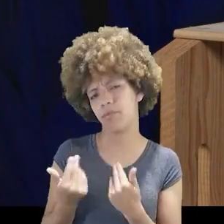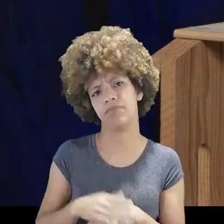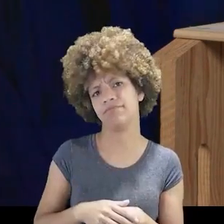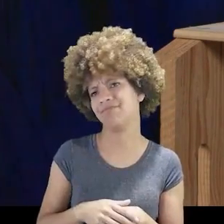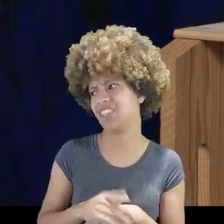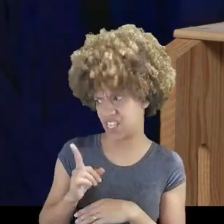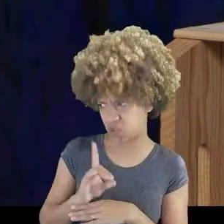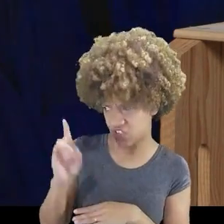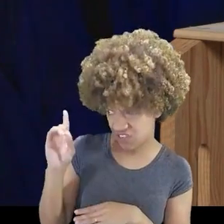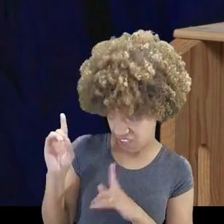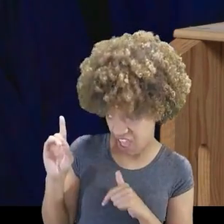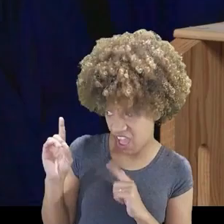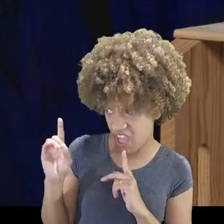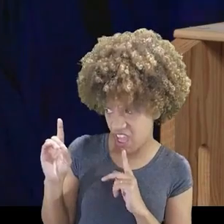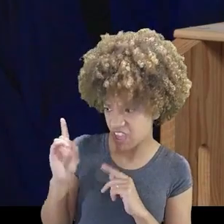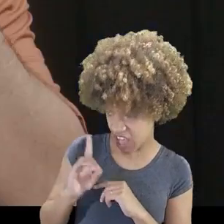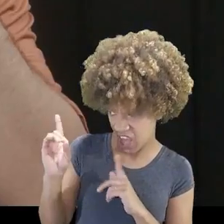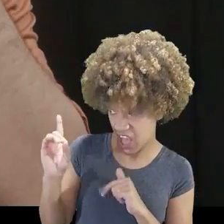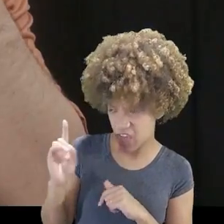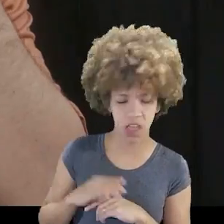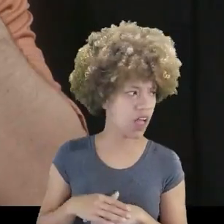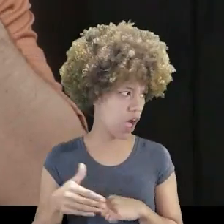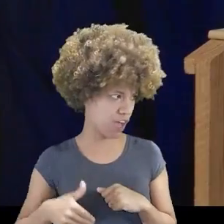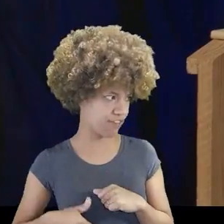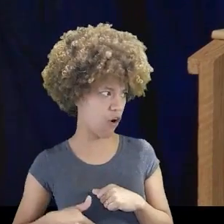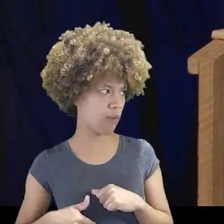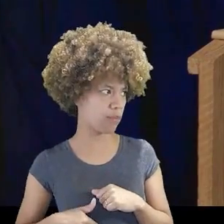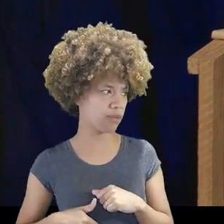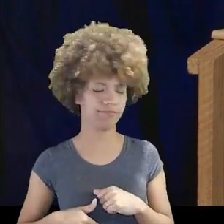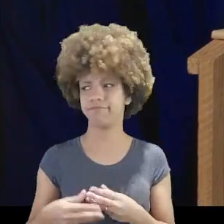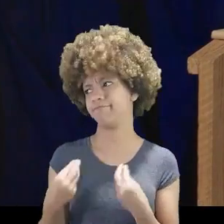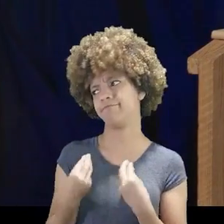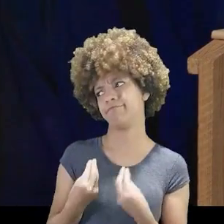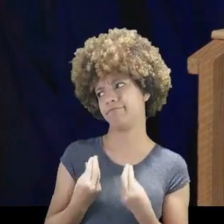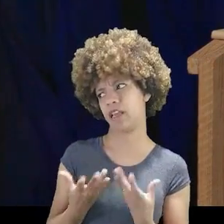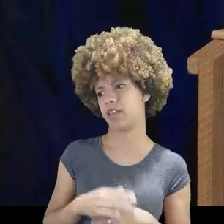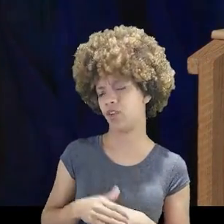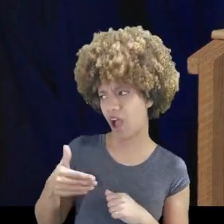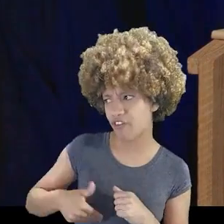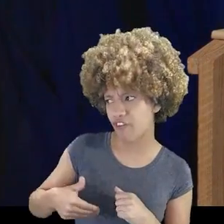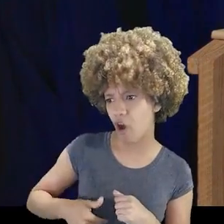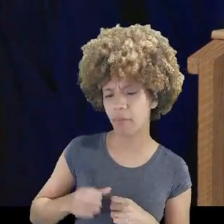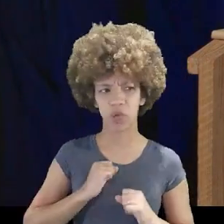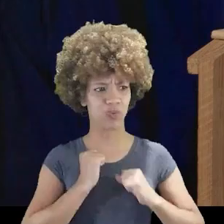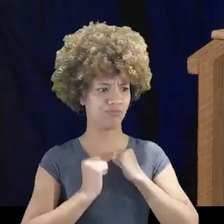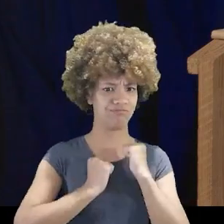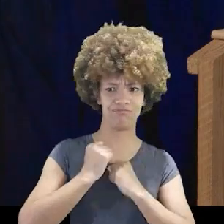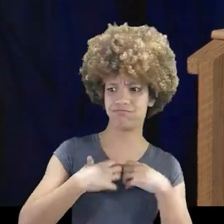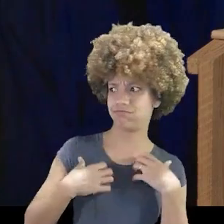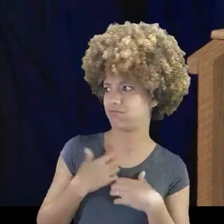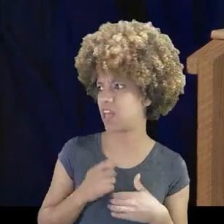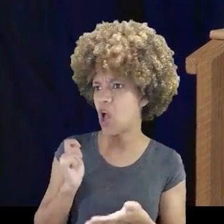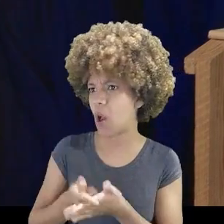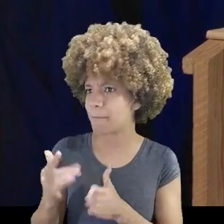cobrar pão e seja de Deus isso é de Deus a fome tá que é isso velho a fome o desespero